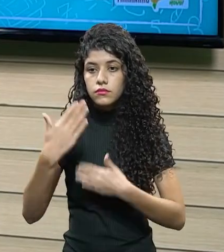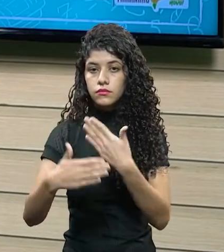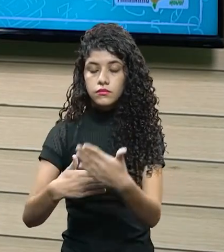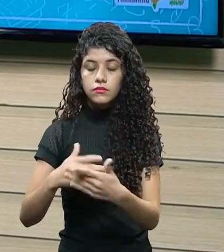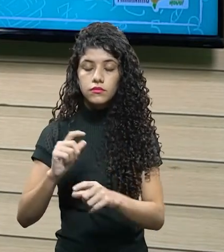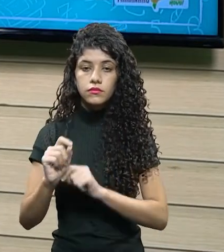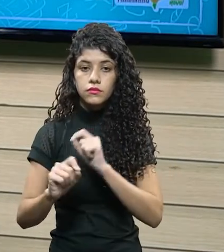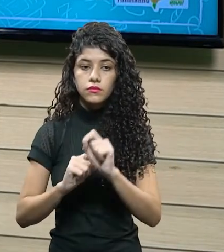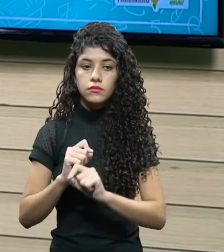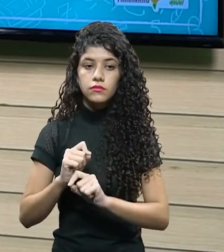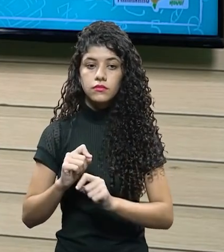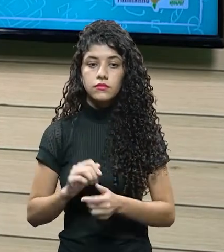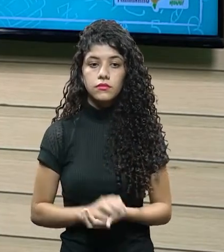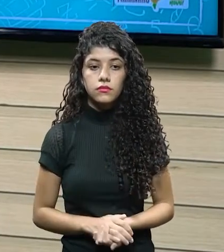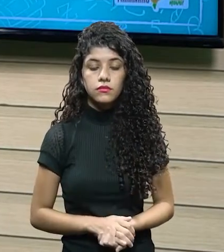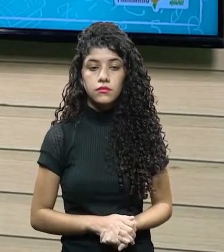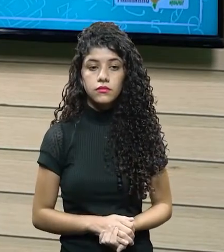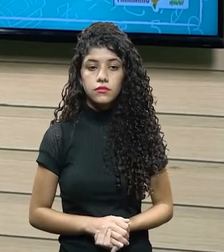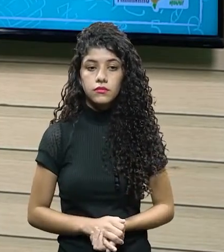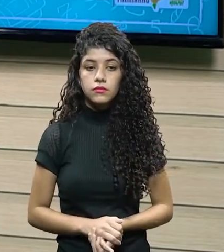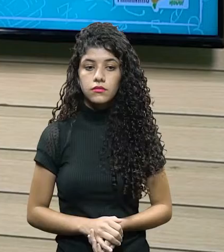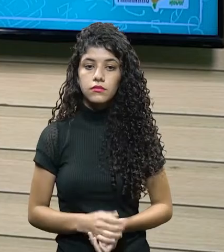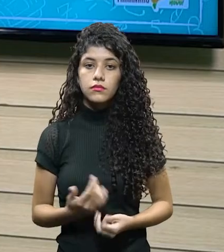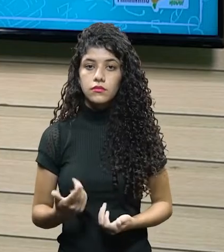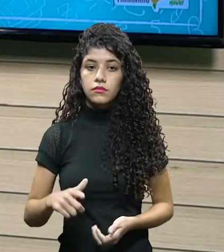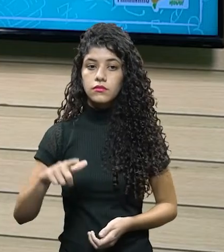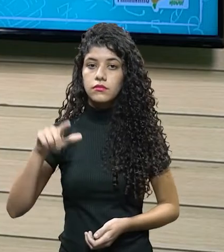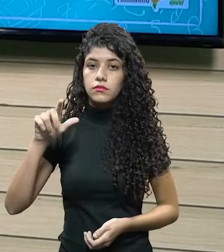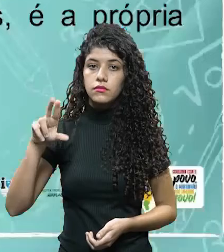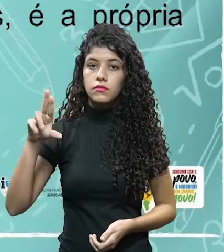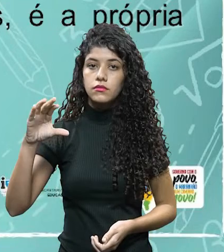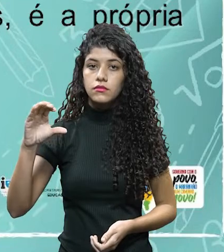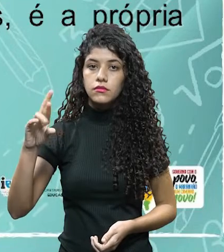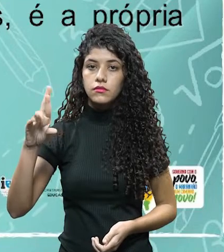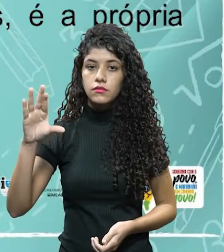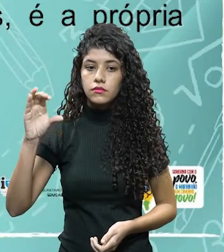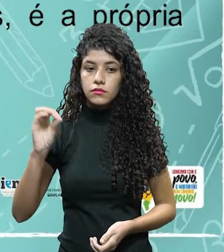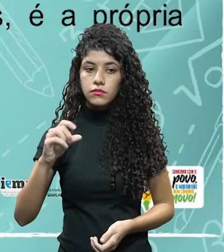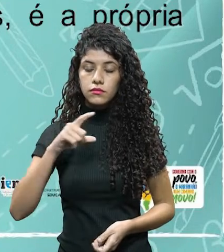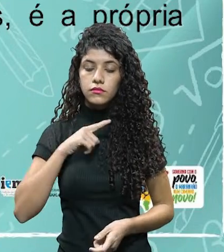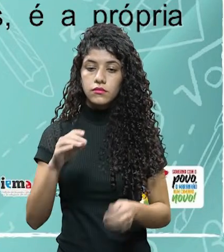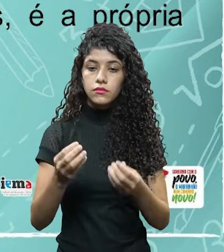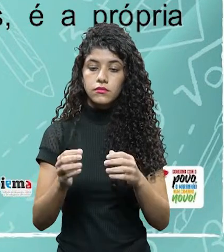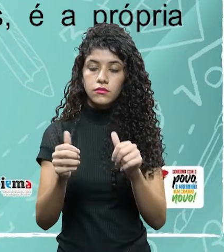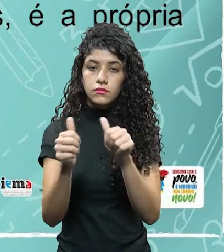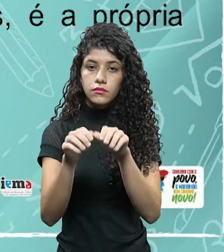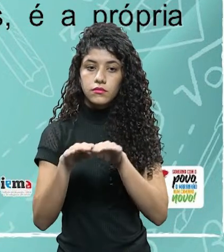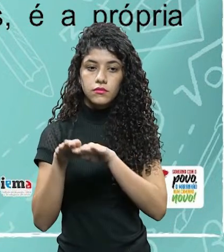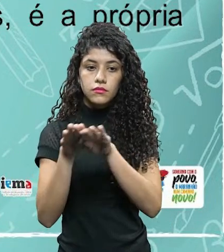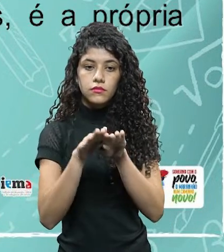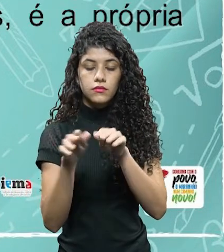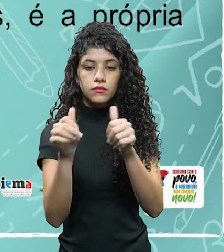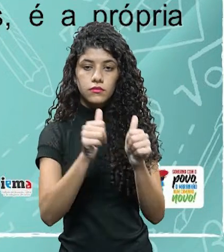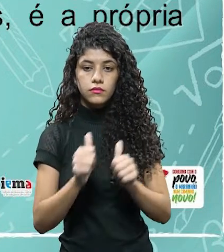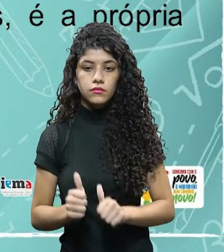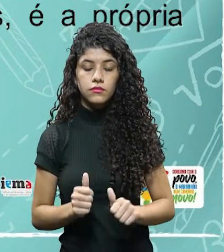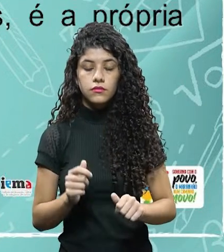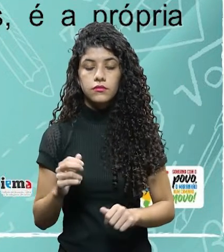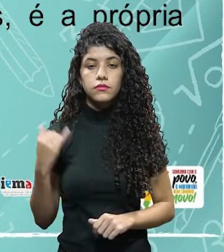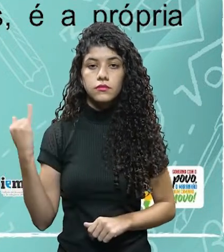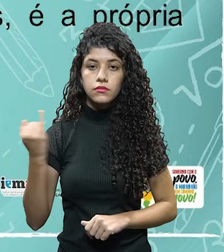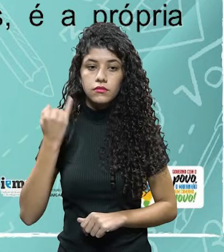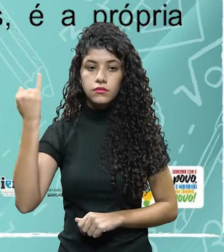daí determinar que vai ter o quê? O ganho de lucro. A análise do ponto de equilíbrio é